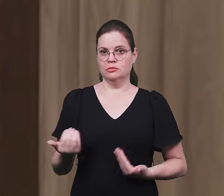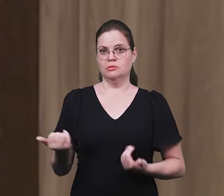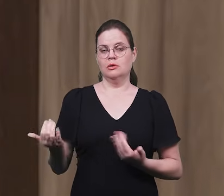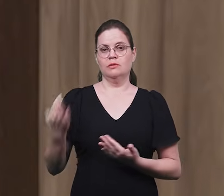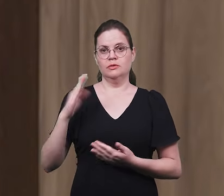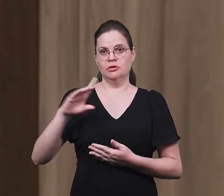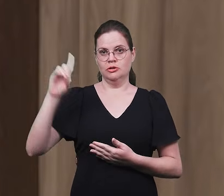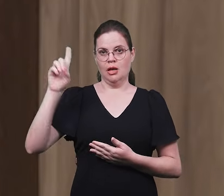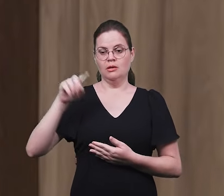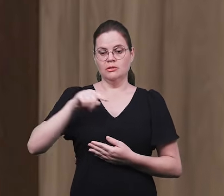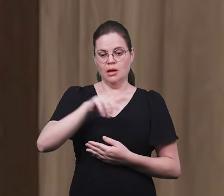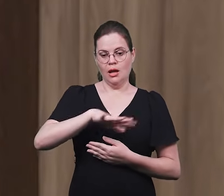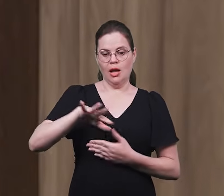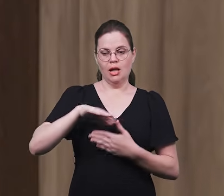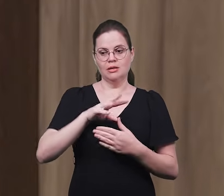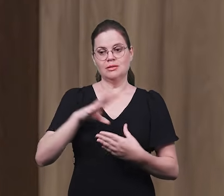lá.